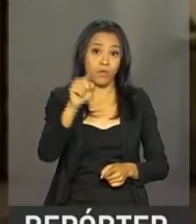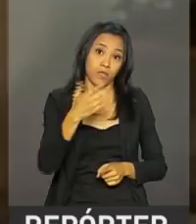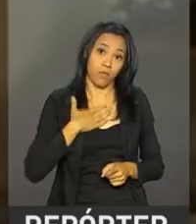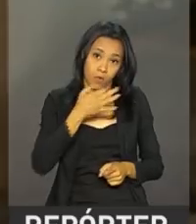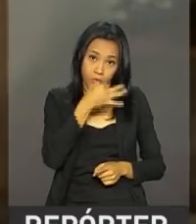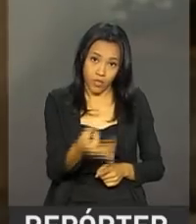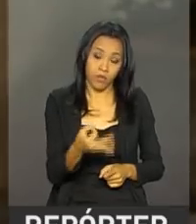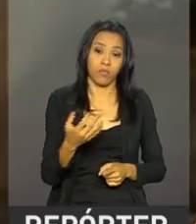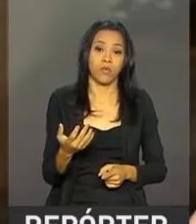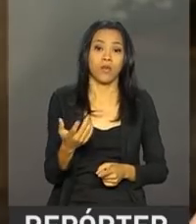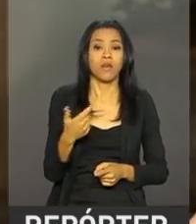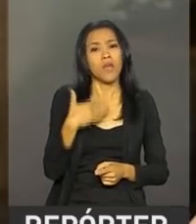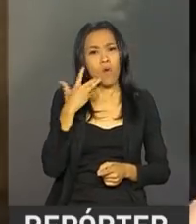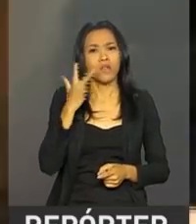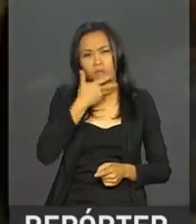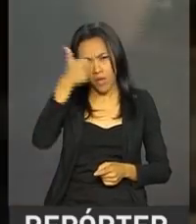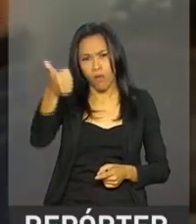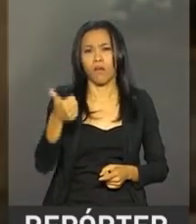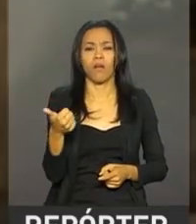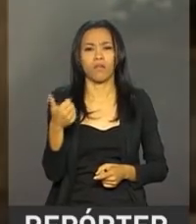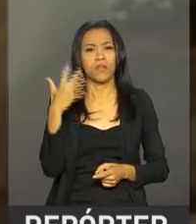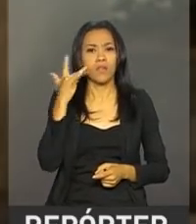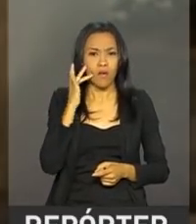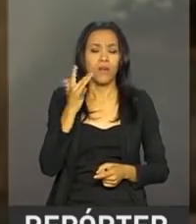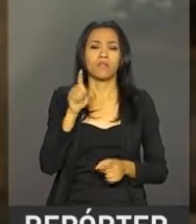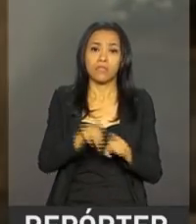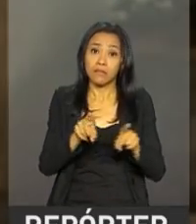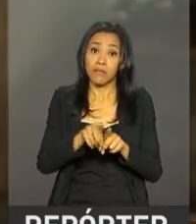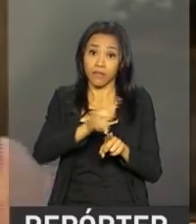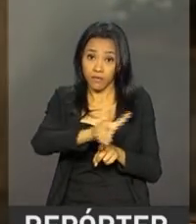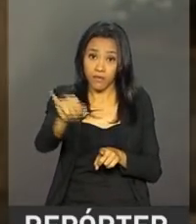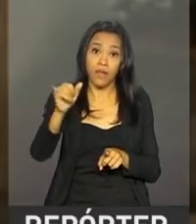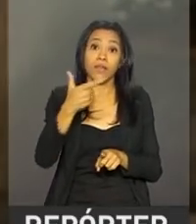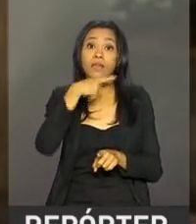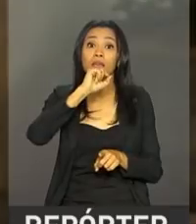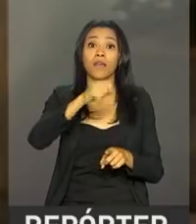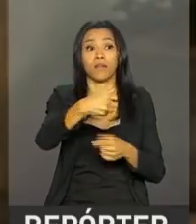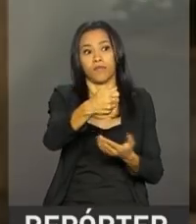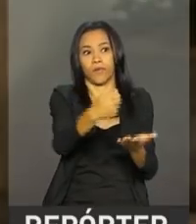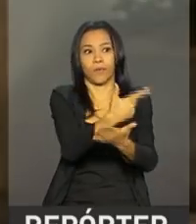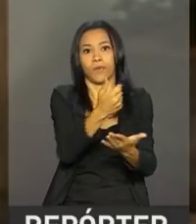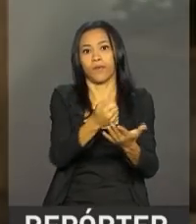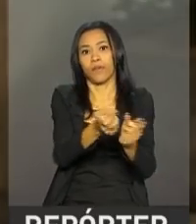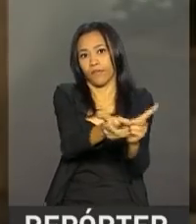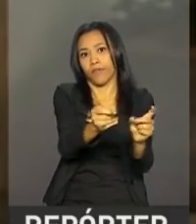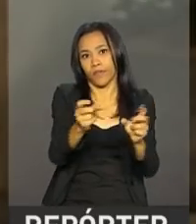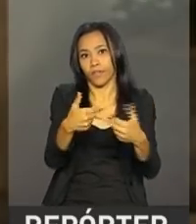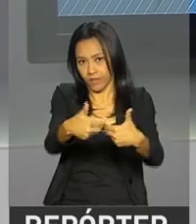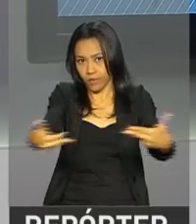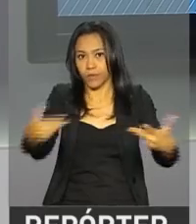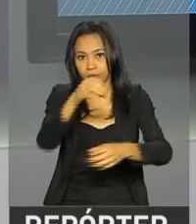minha opinião eu acho que vai melhorar bastante e acho que também vai melhorar também próprios fornecedores que trabalham com esse tipo de